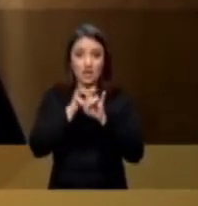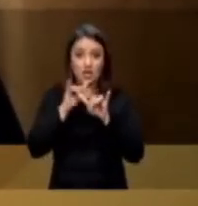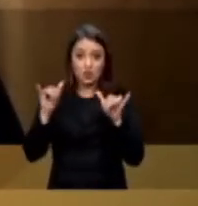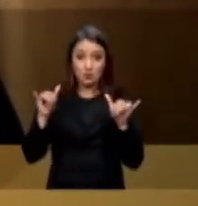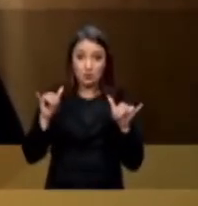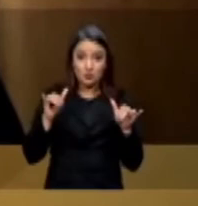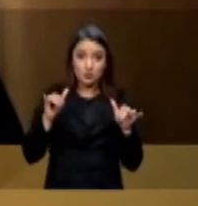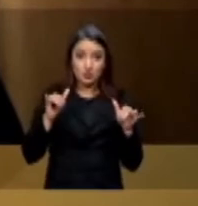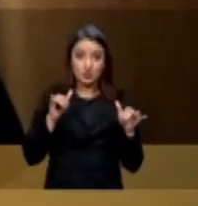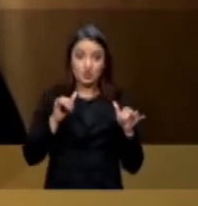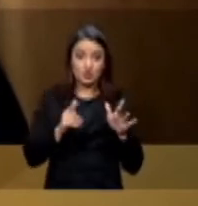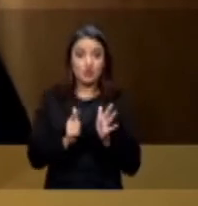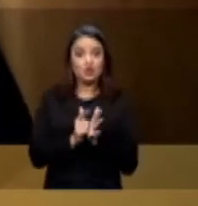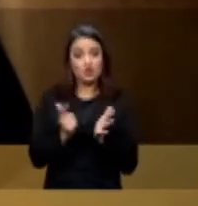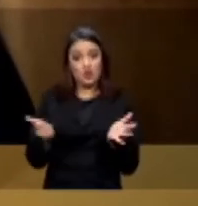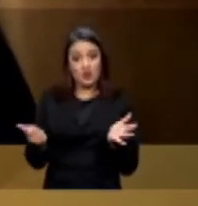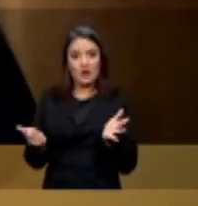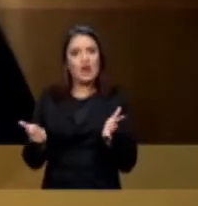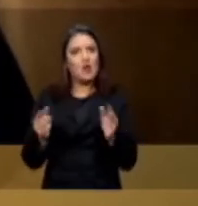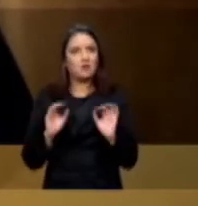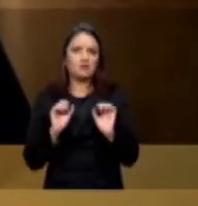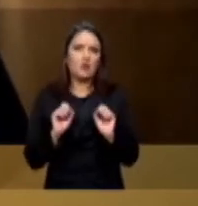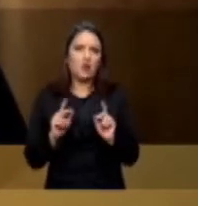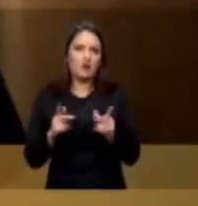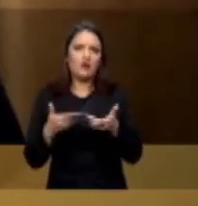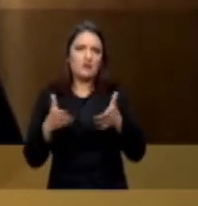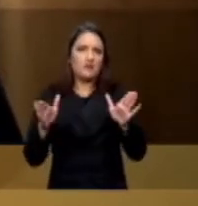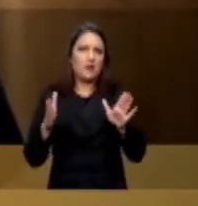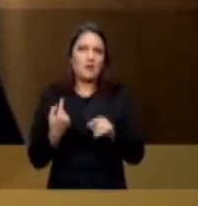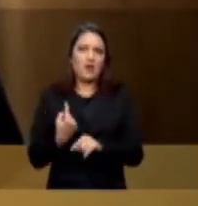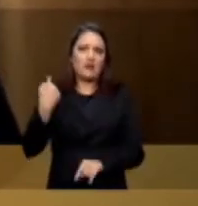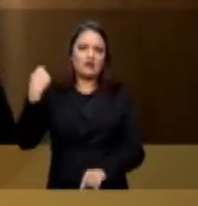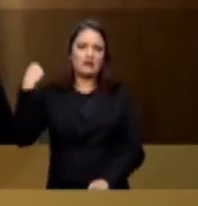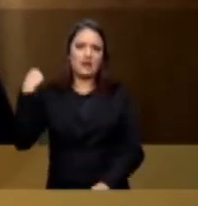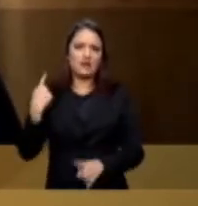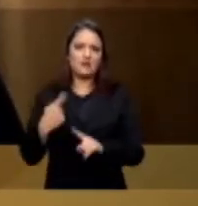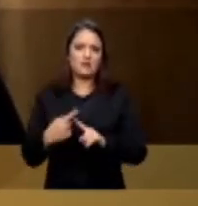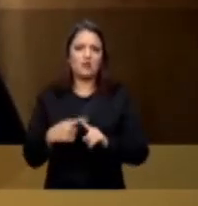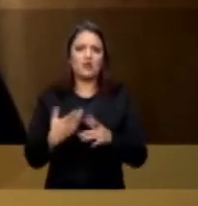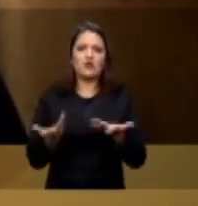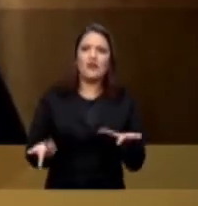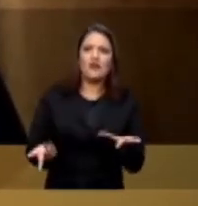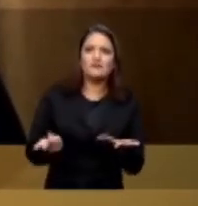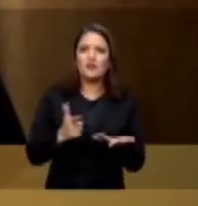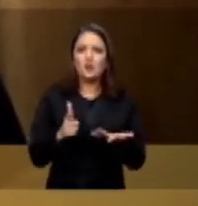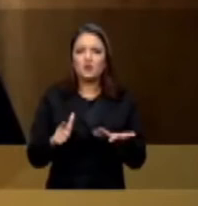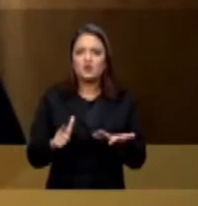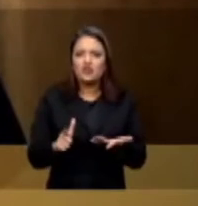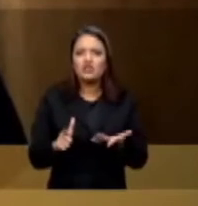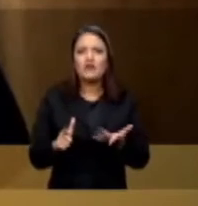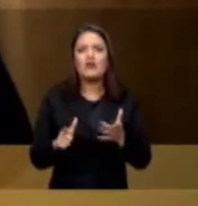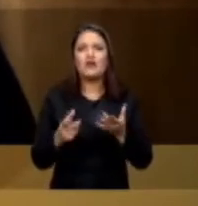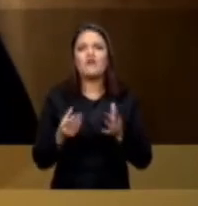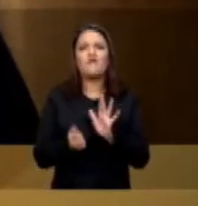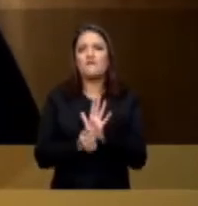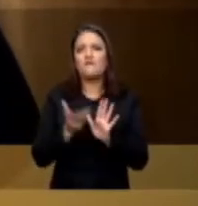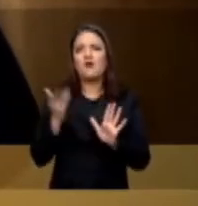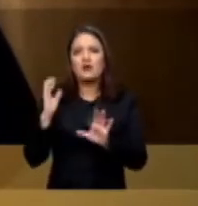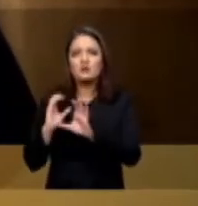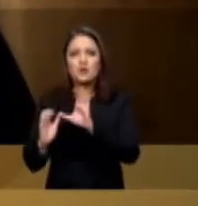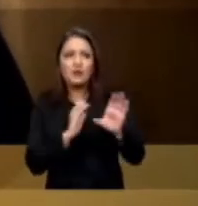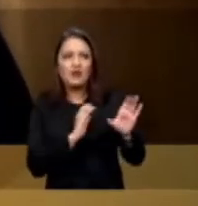periódicos pode ter nascido lá atrás por uma questão de escassez de meios, de igualdade de